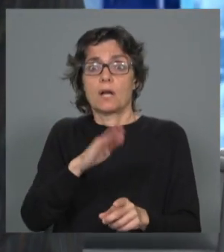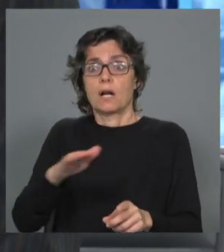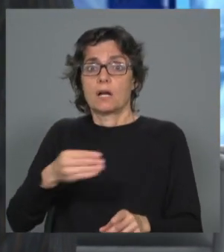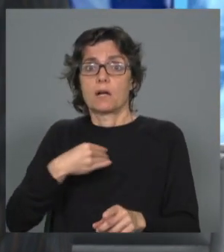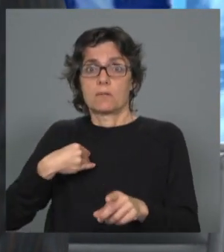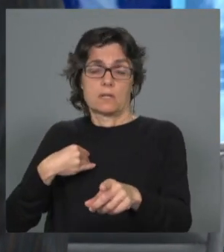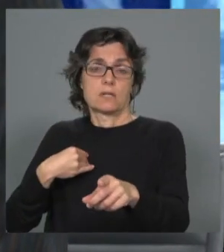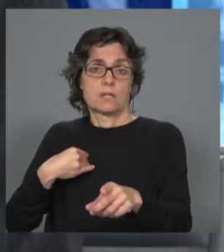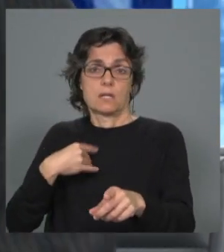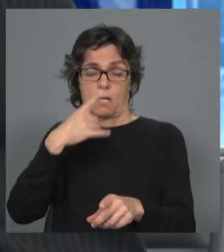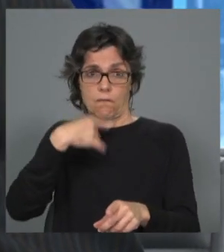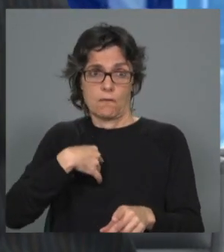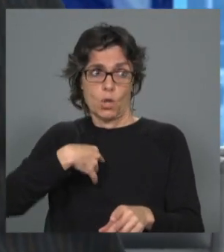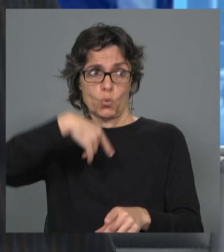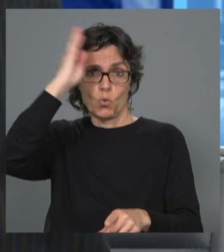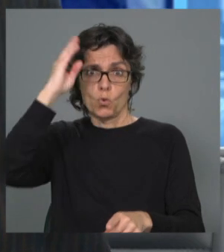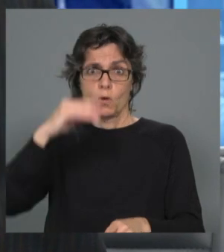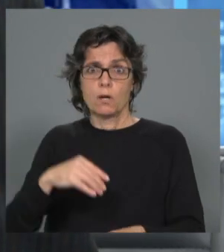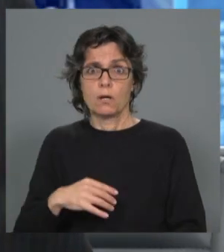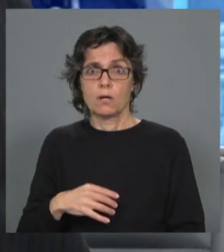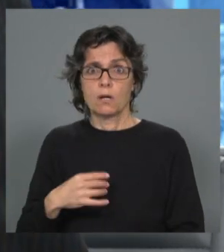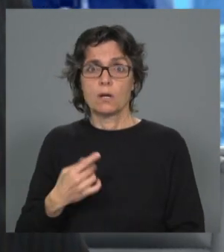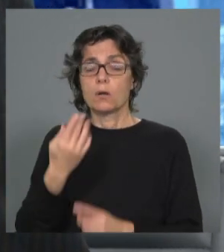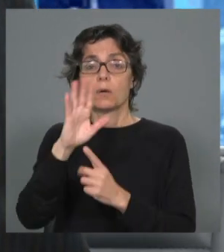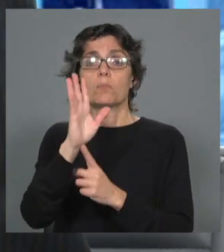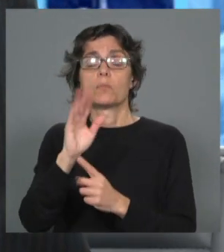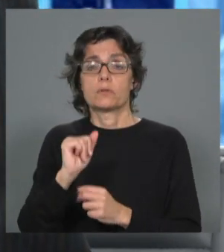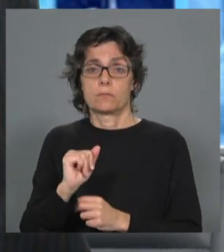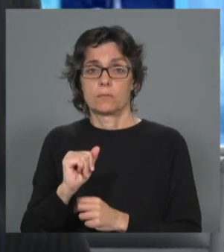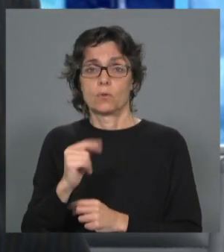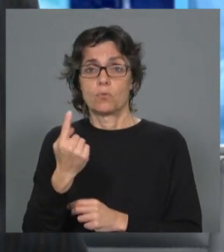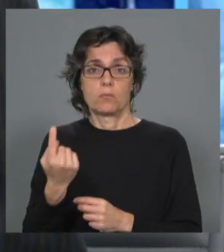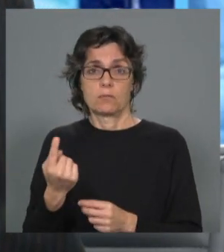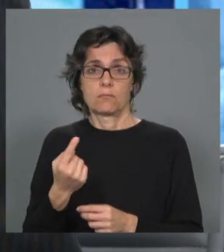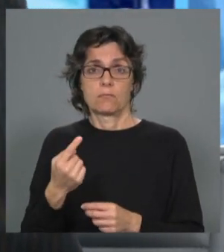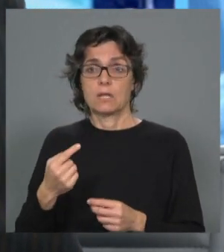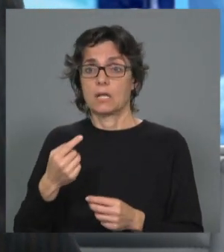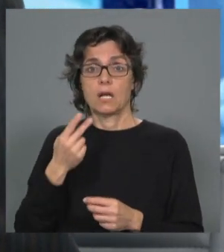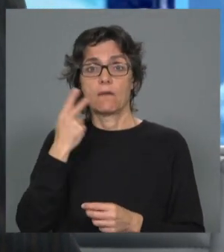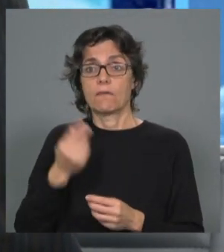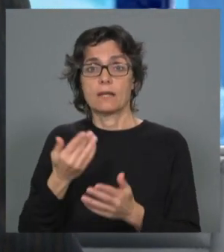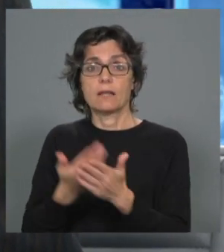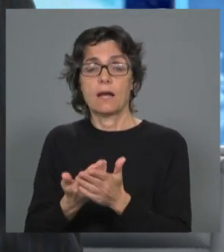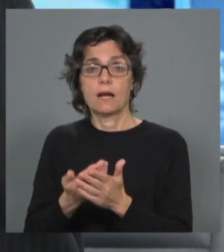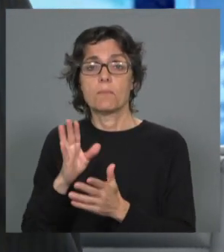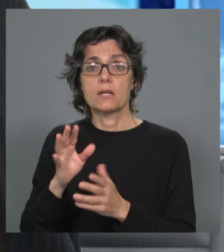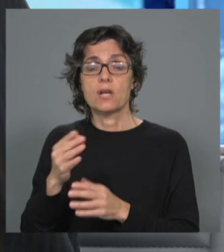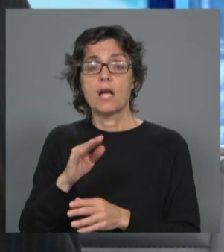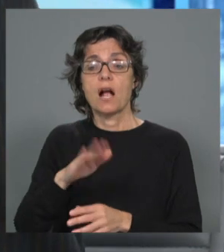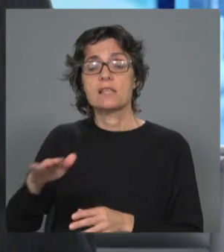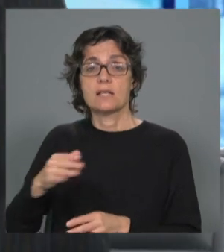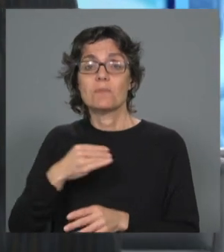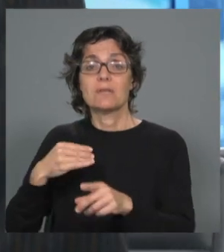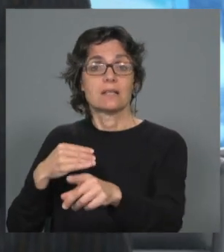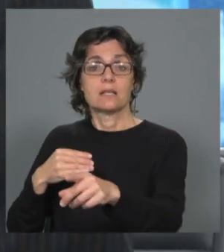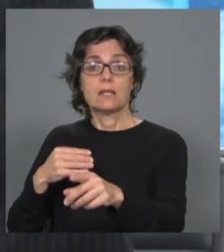falhas extraordinárias. Uma das falhas é que não tem dado vida às pessoas, mas não as prepara. Não há esta